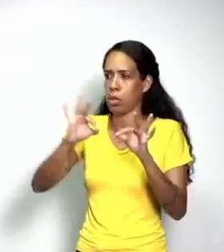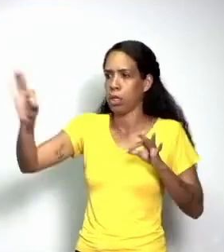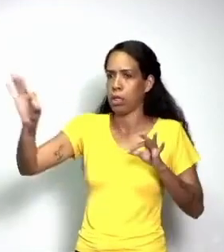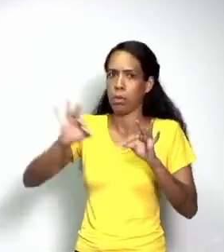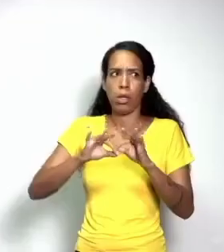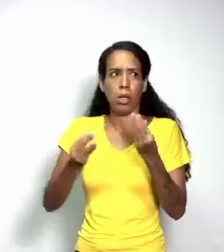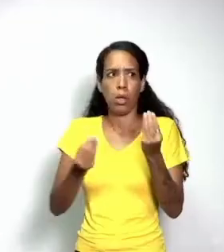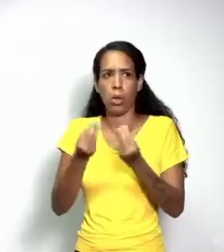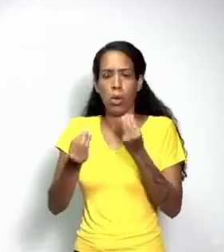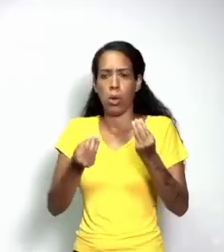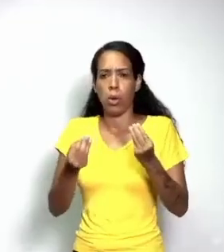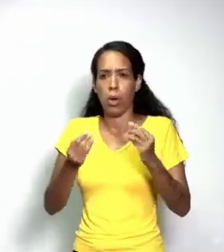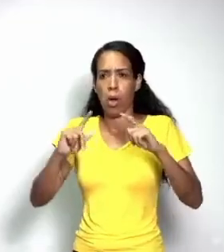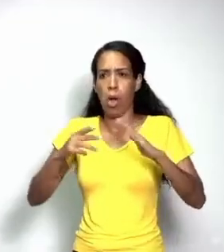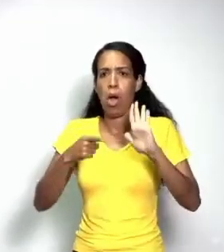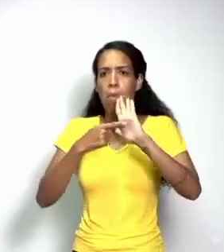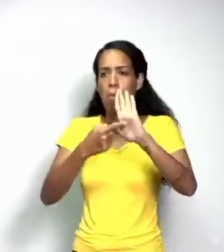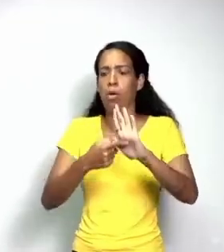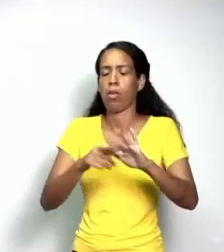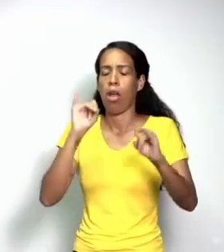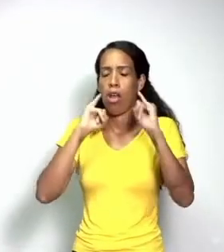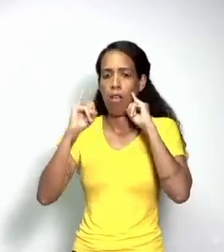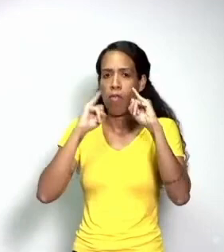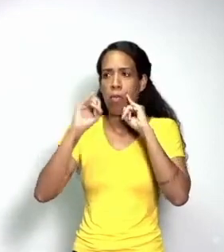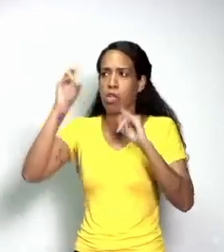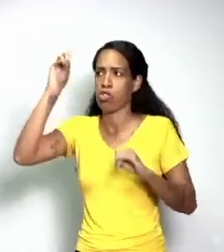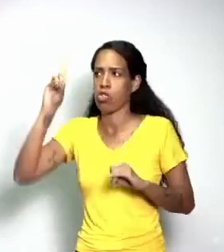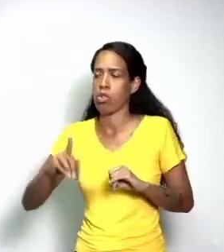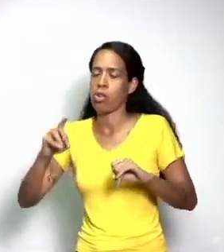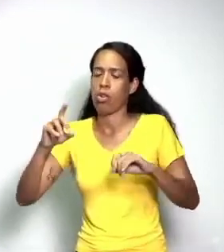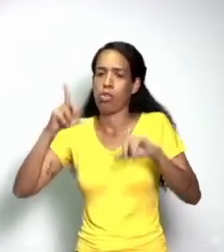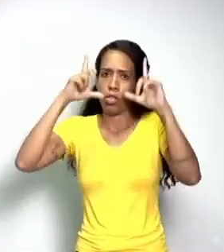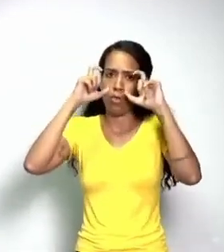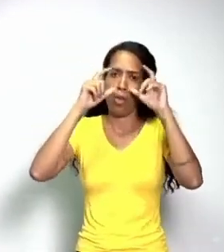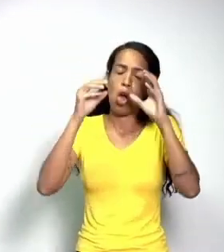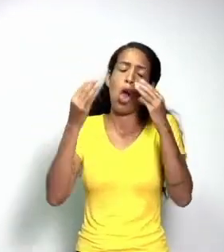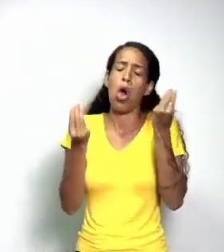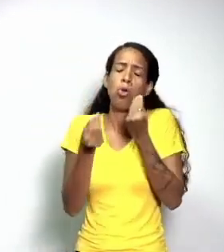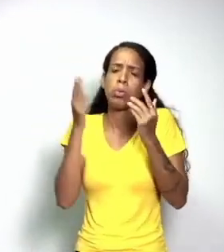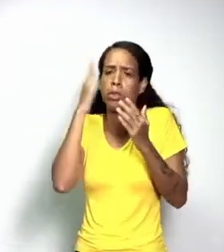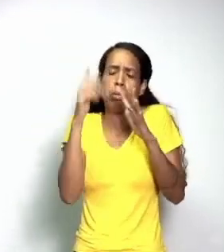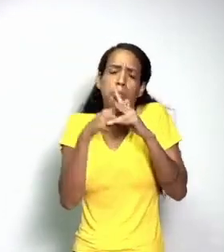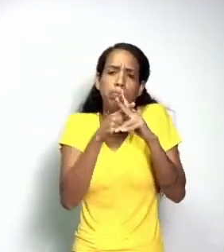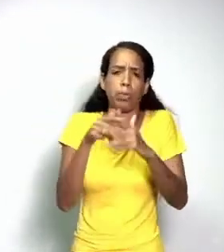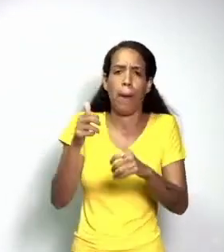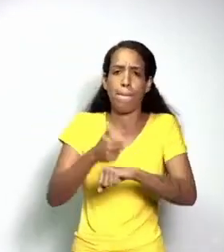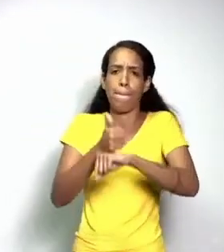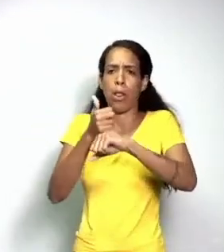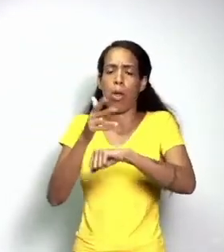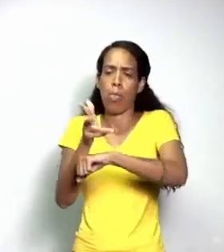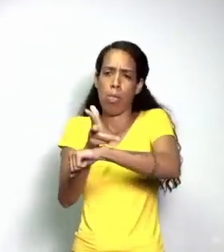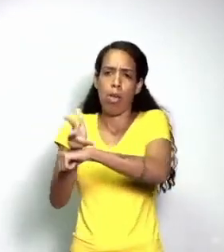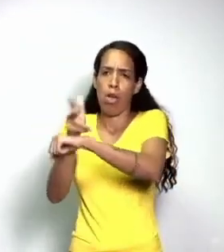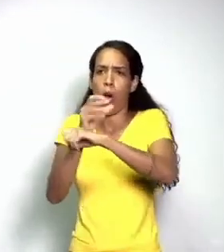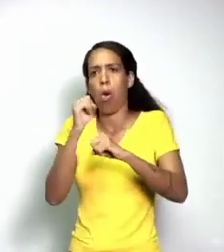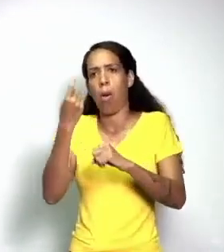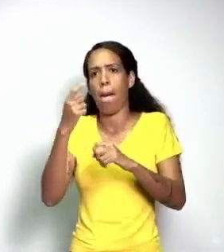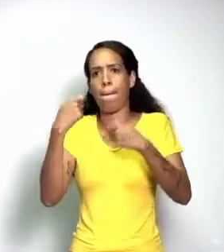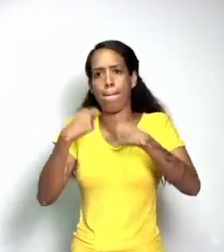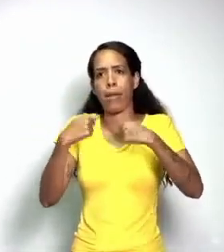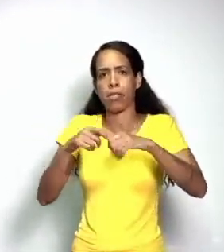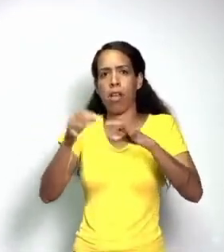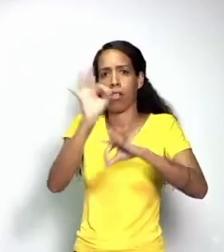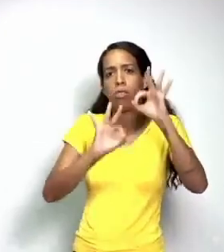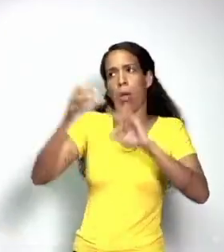como vem essa exposição e passa essa informação para a direção de foto para saber como configurar melhor também na câmera ou se precisa fazer algum ajuste na